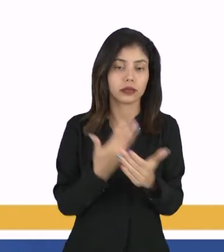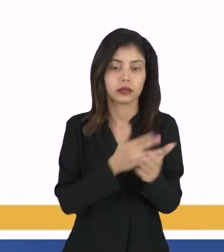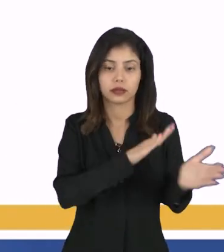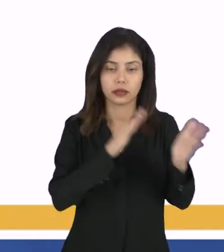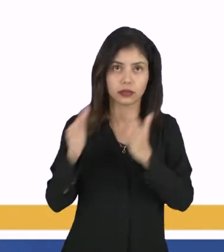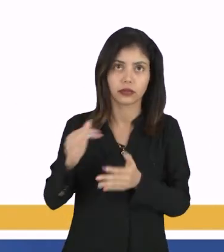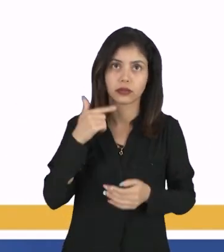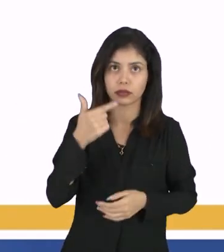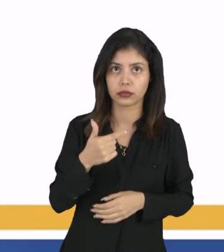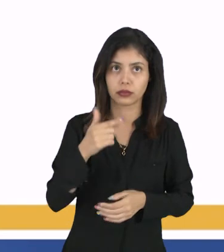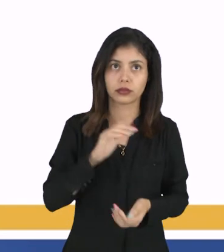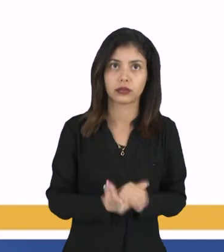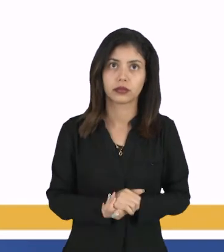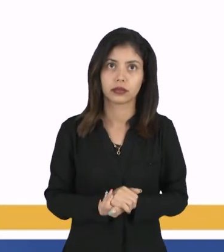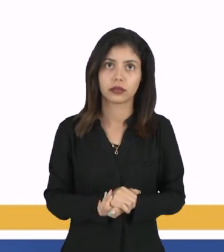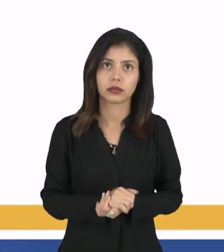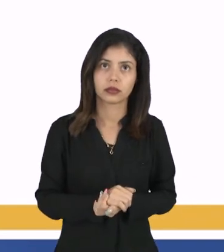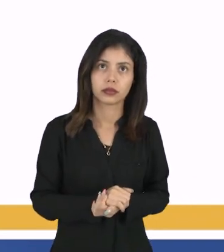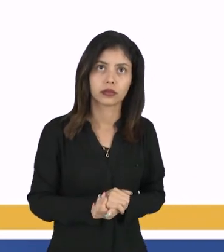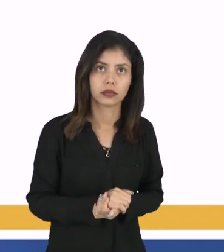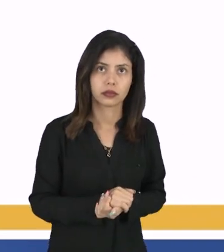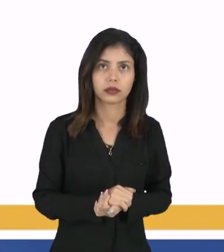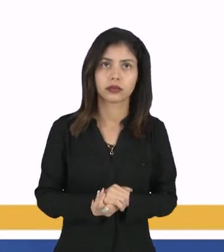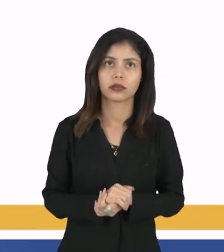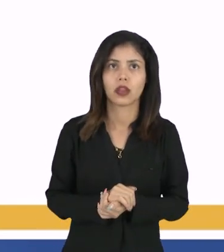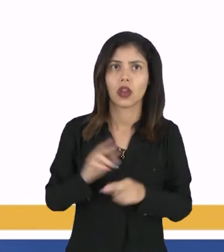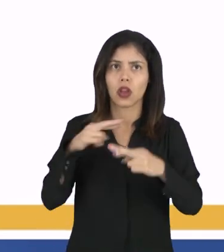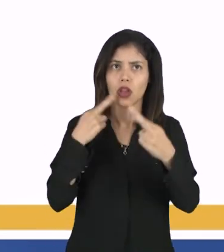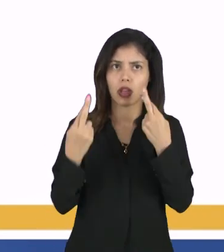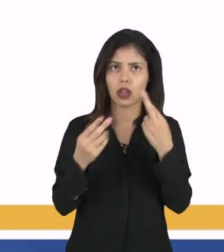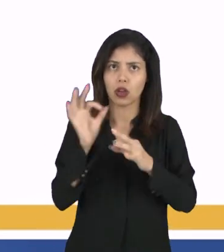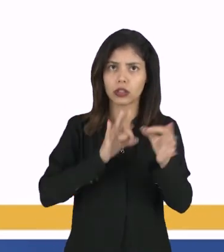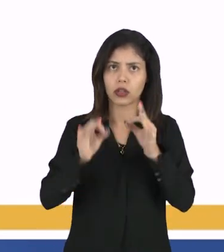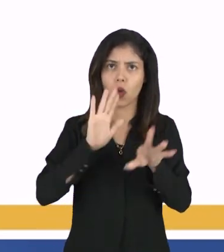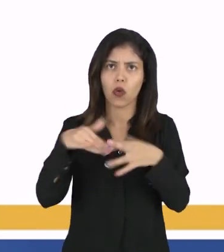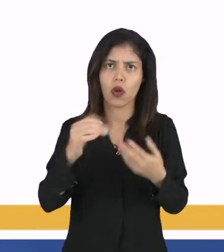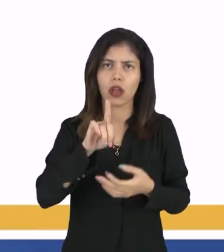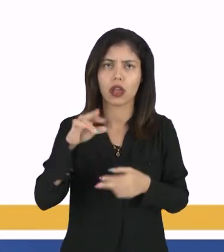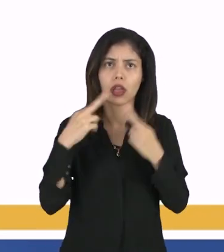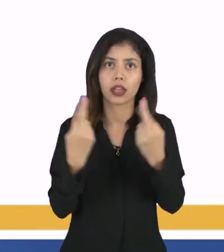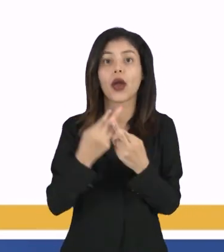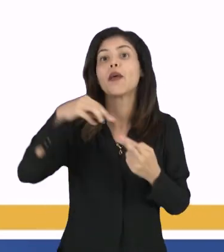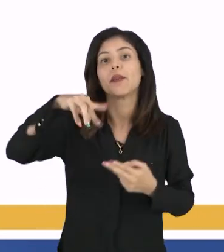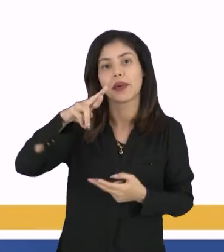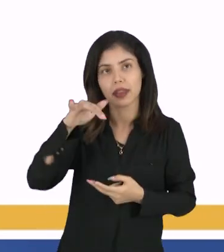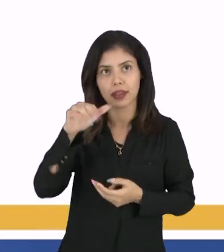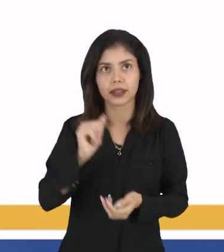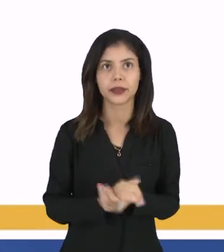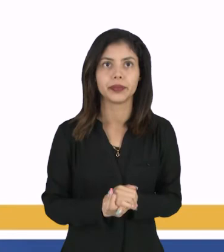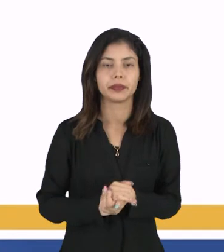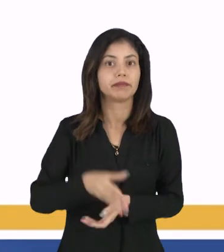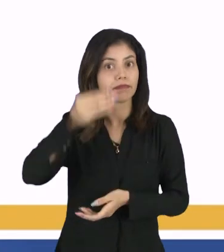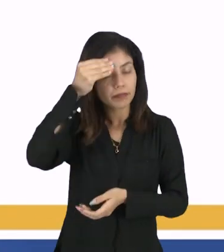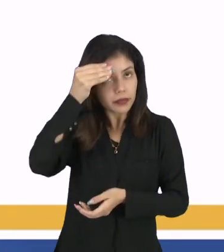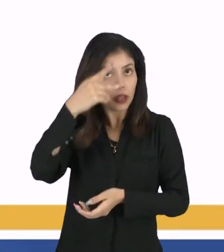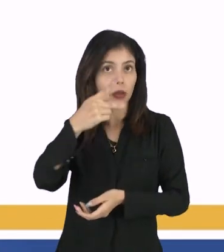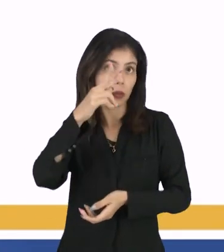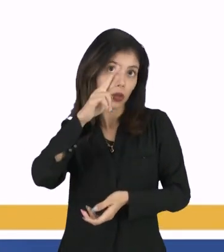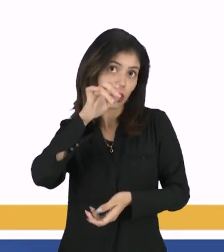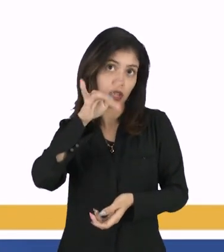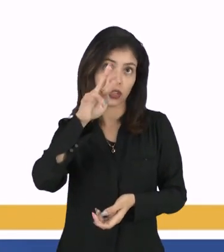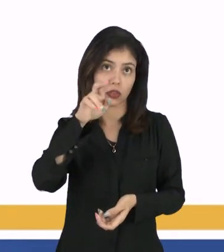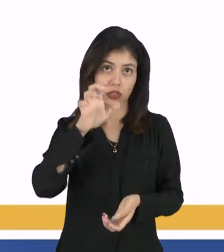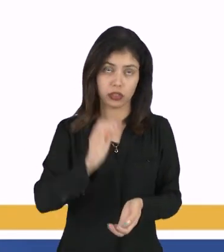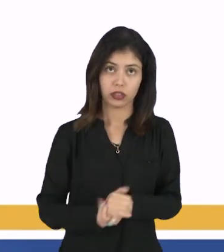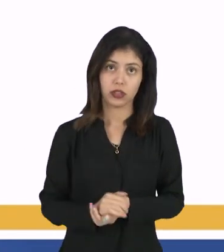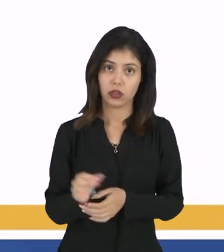parte. 2. Organismos procariontes estão classificados em qual reino? Reino Monera. Então, gravem essa informação. O reino Monera é o